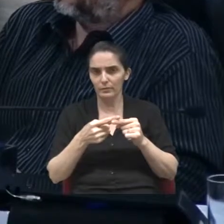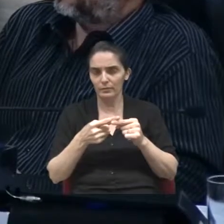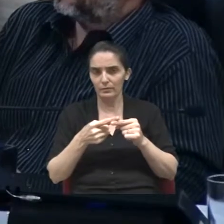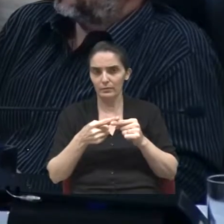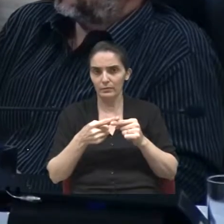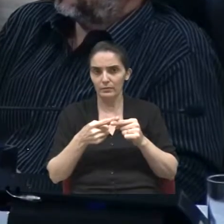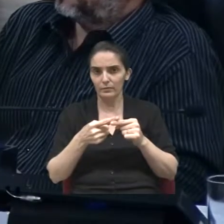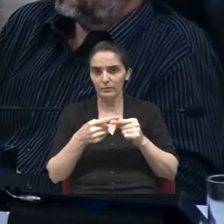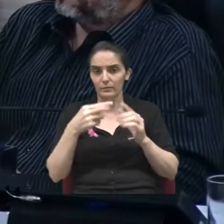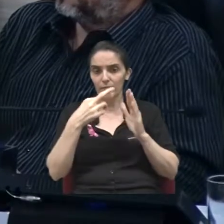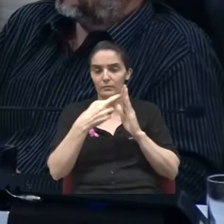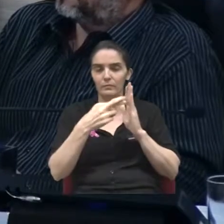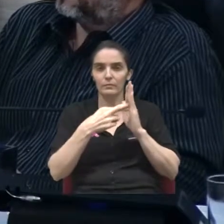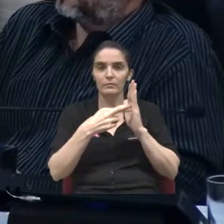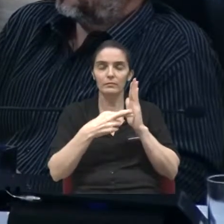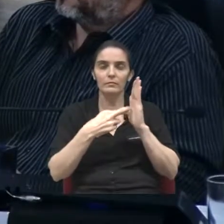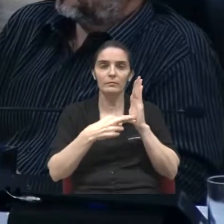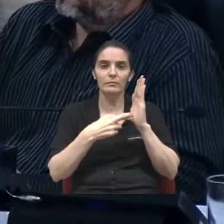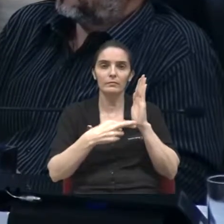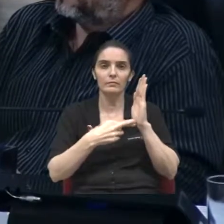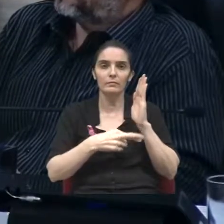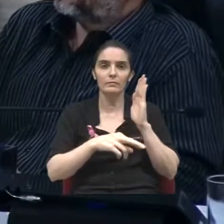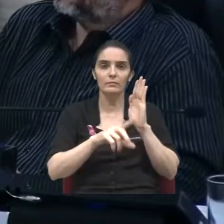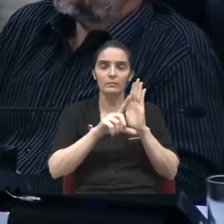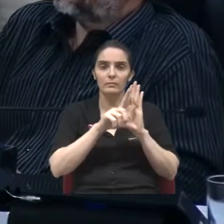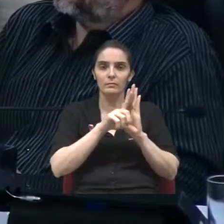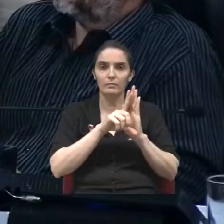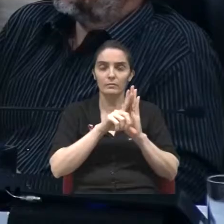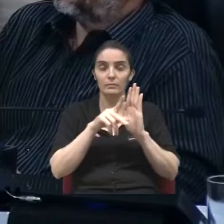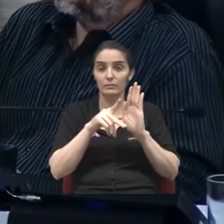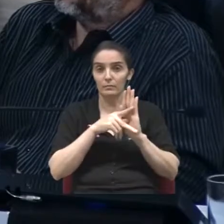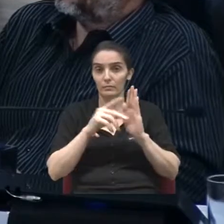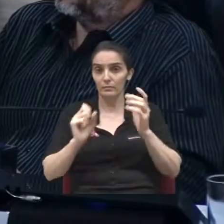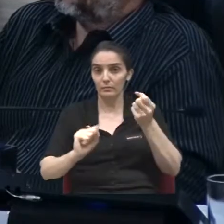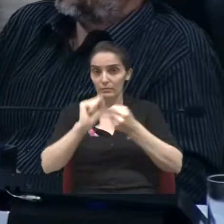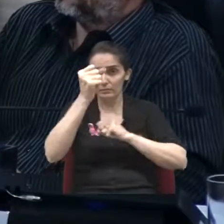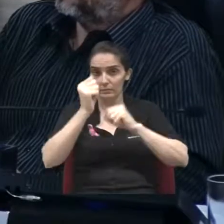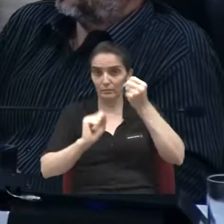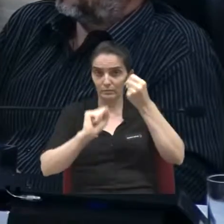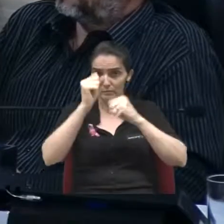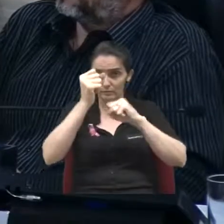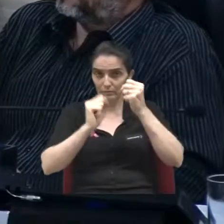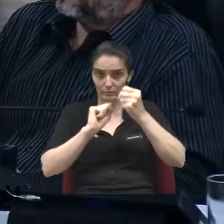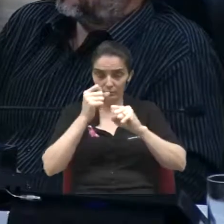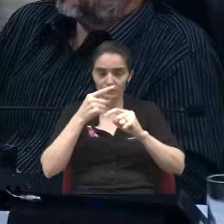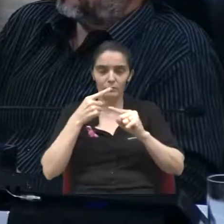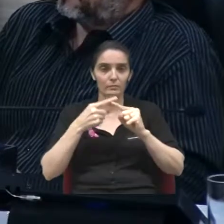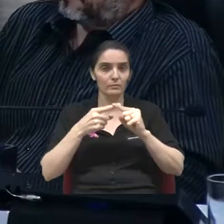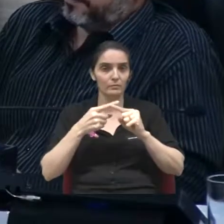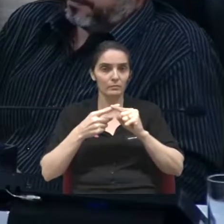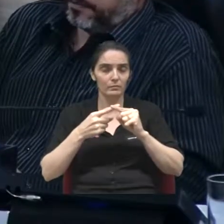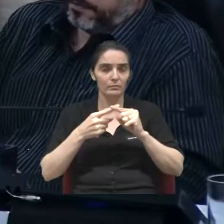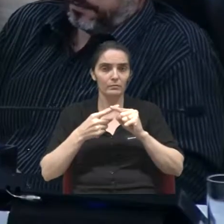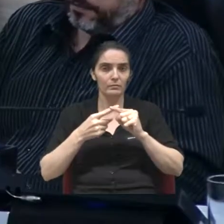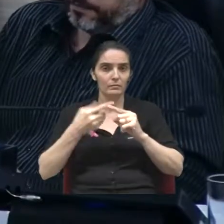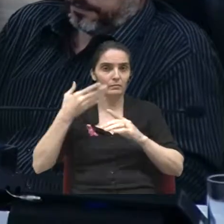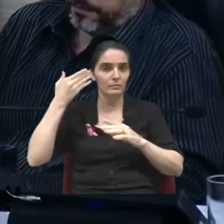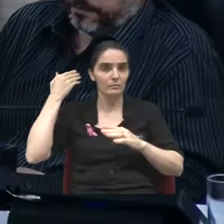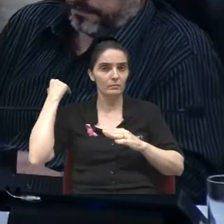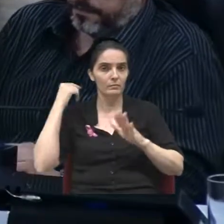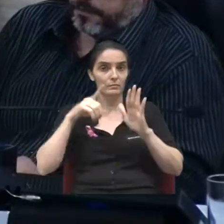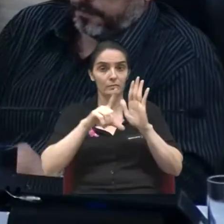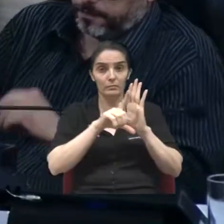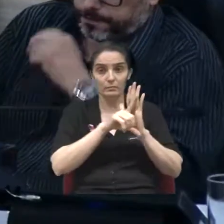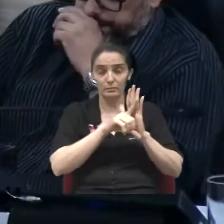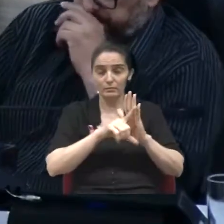regularizar uma lei para a indústria, porque naquele momento que nós fizemos a lei do comércio,